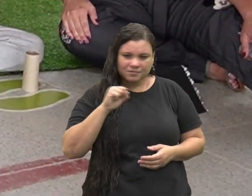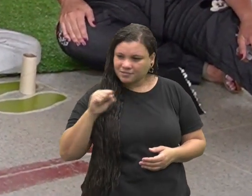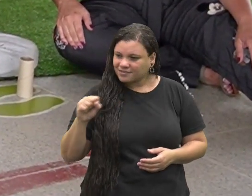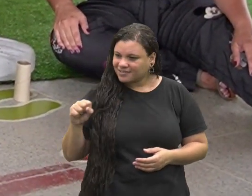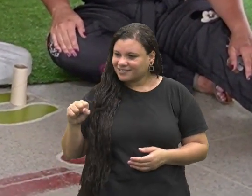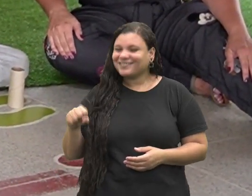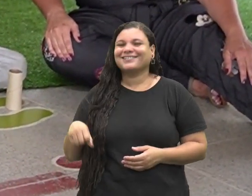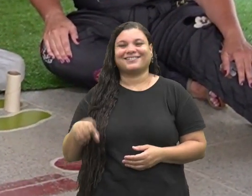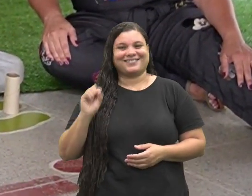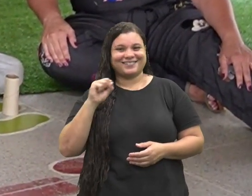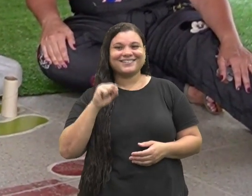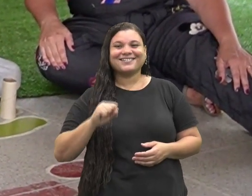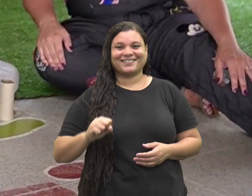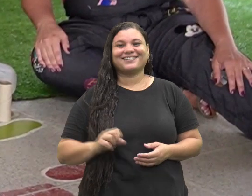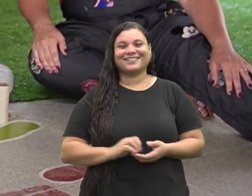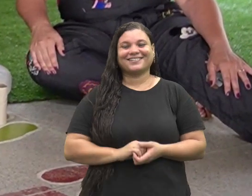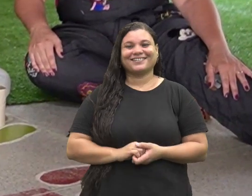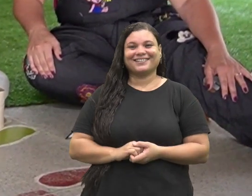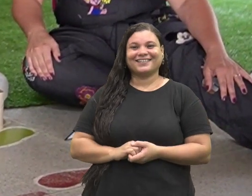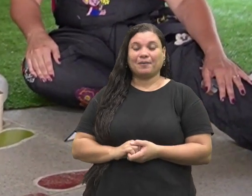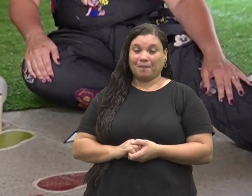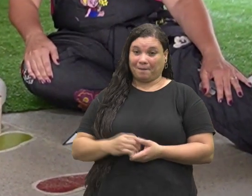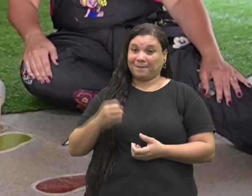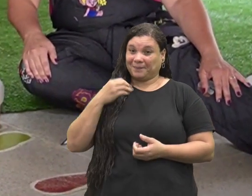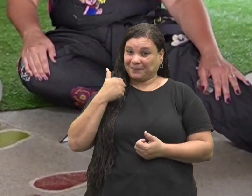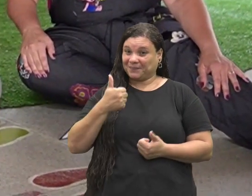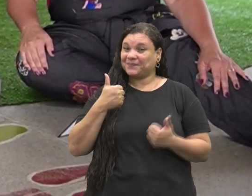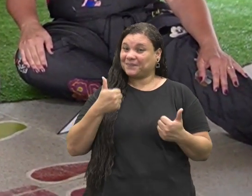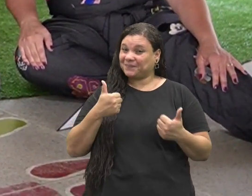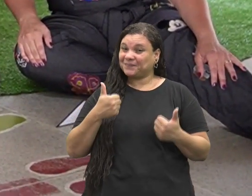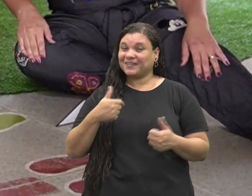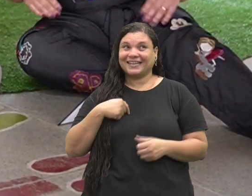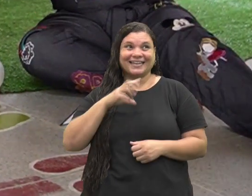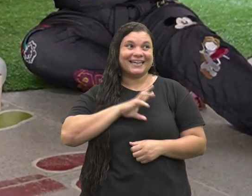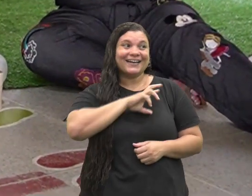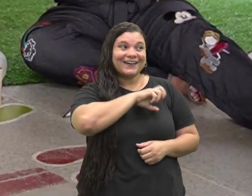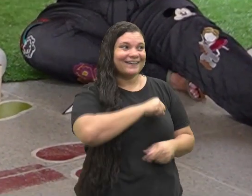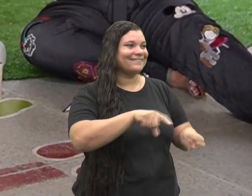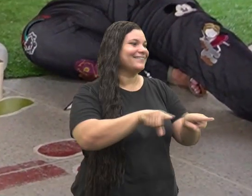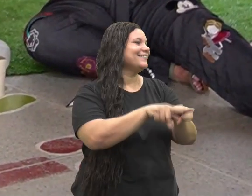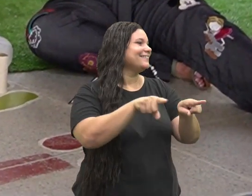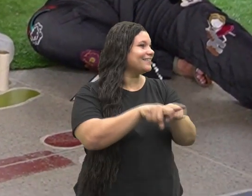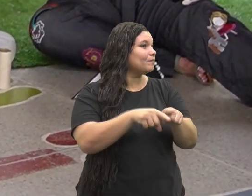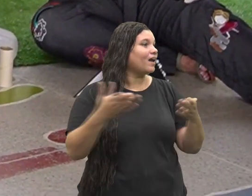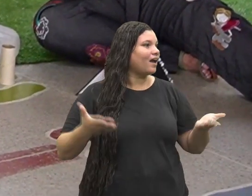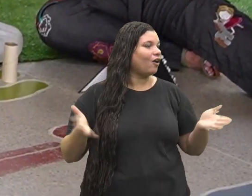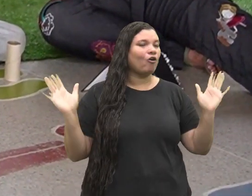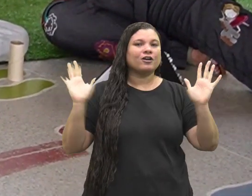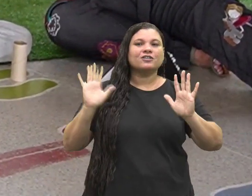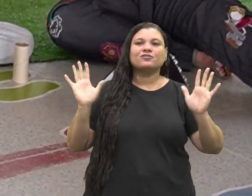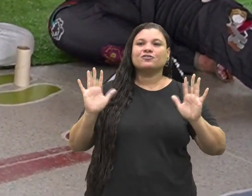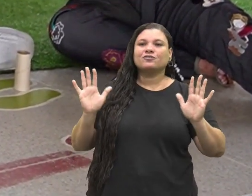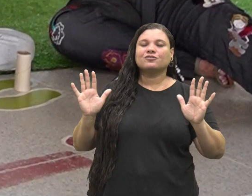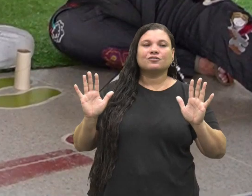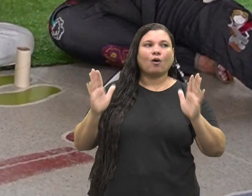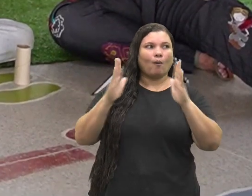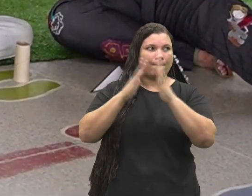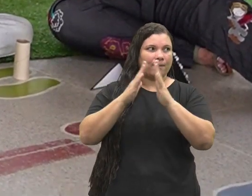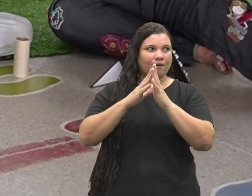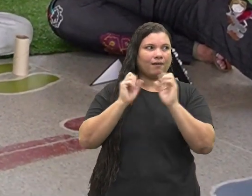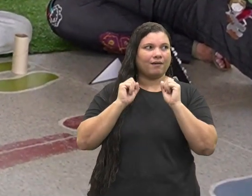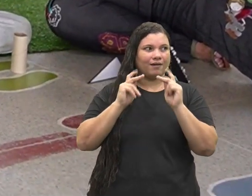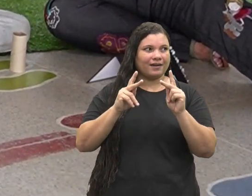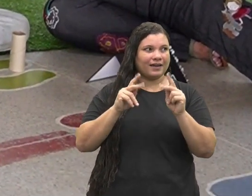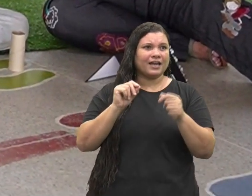Sim. gente? Gostaram? Sim. Gostaram? Sim. Ah, eu amei. Então vamos dar um tchau pro pessoal de casa, falar com eles